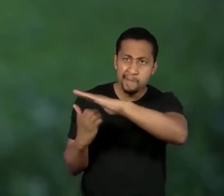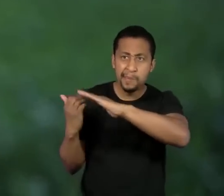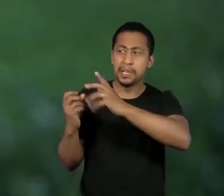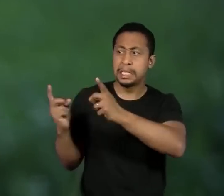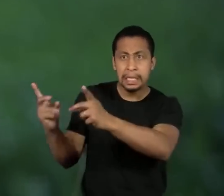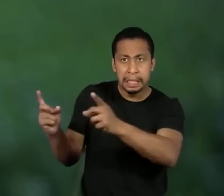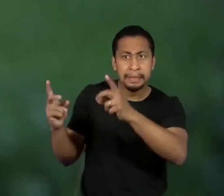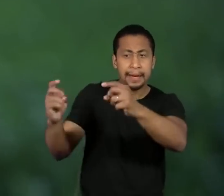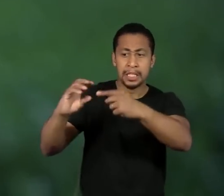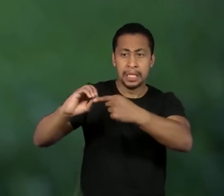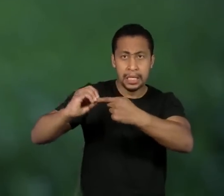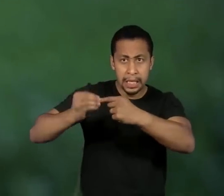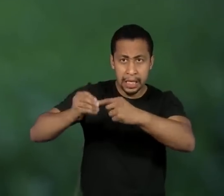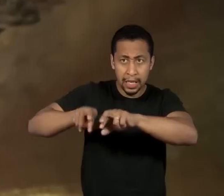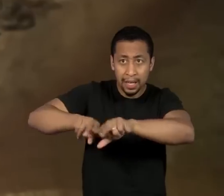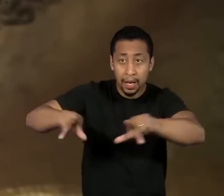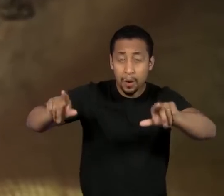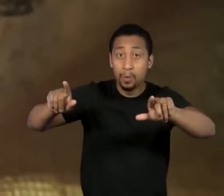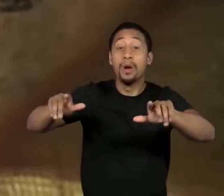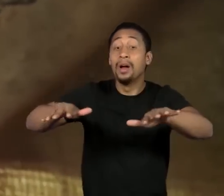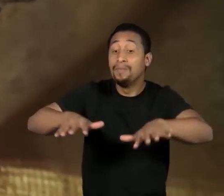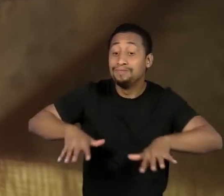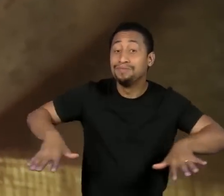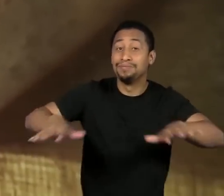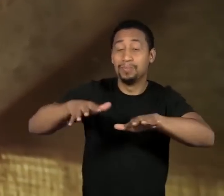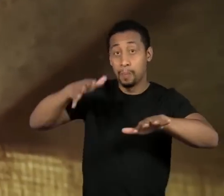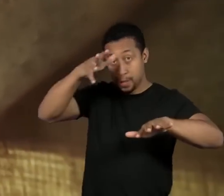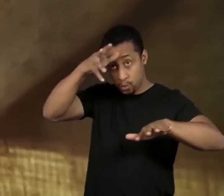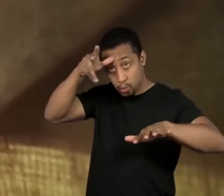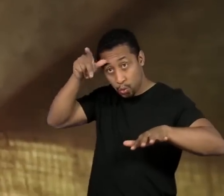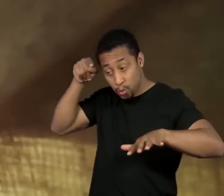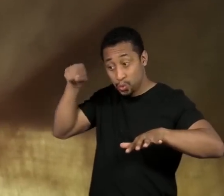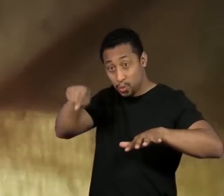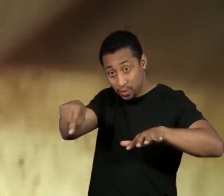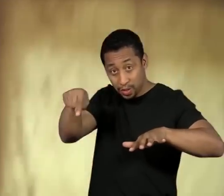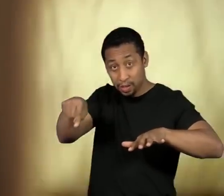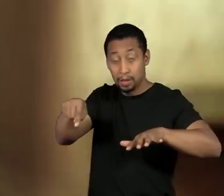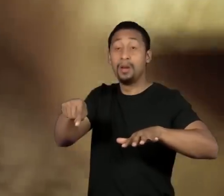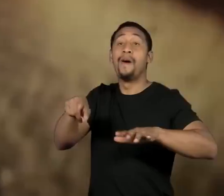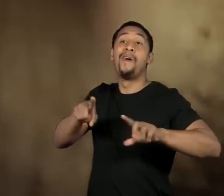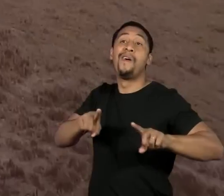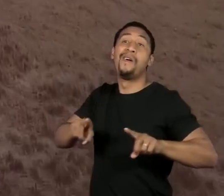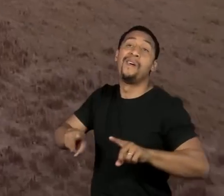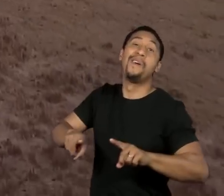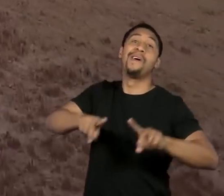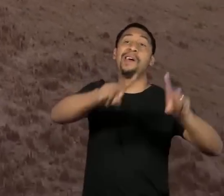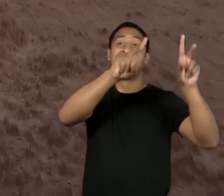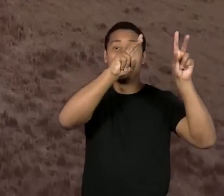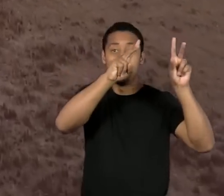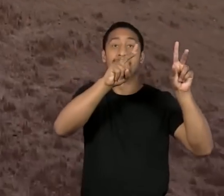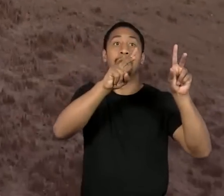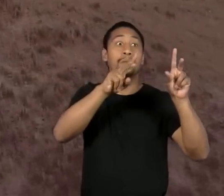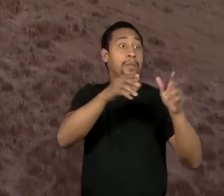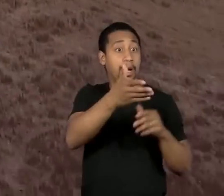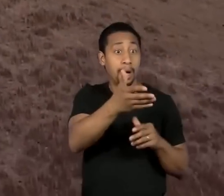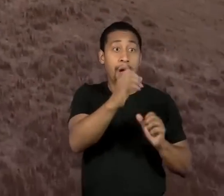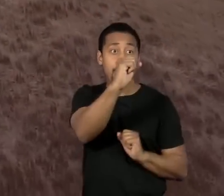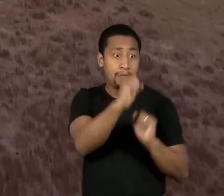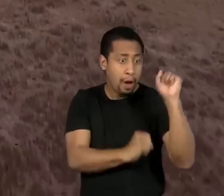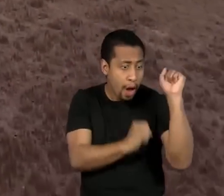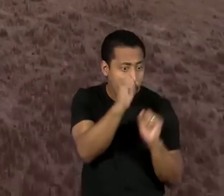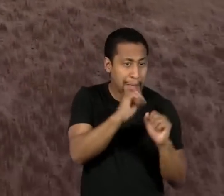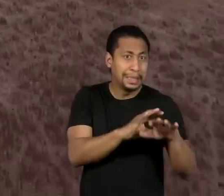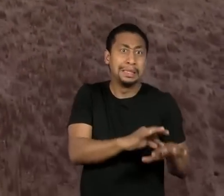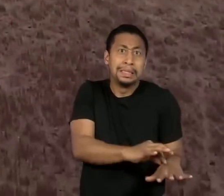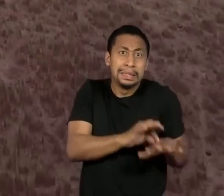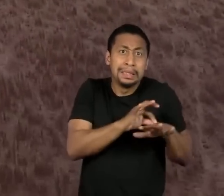áreas desmatadas de uma fazenda do Mato Grosso para a fabricação de ração, vendida posteriormente para a maior produtora de carnes